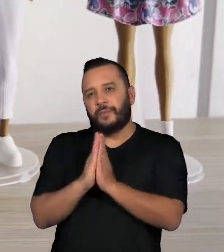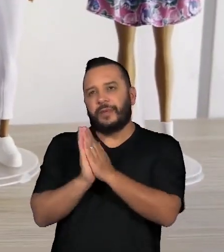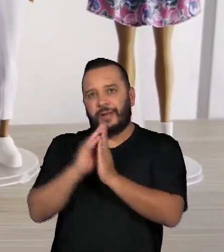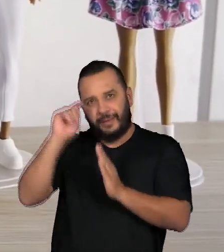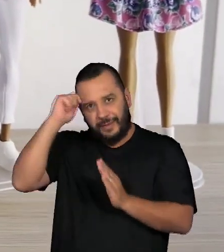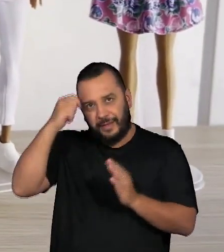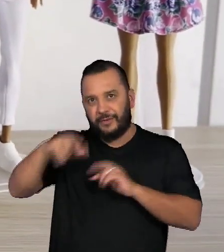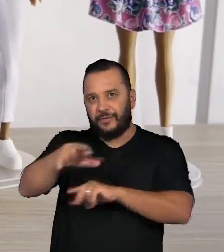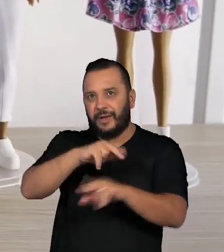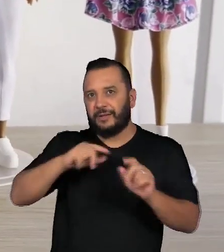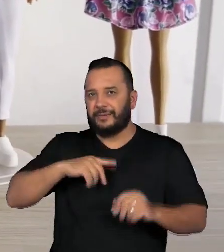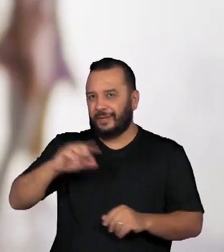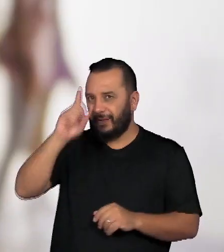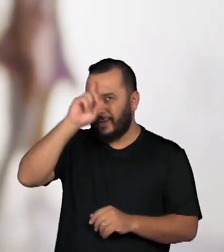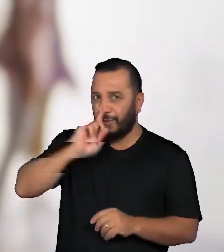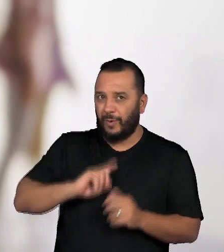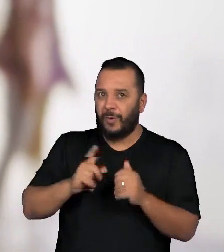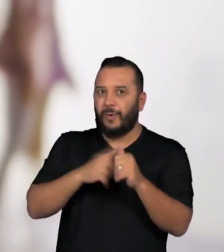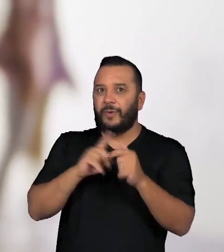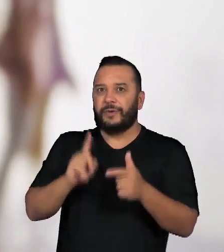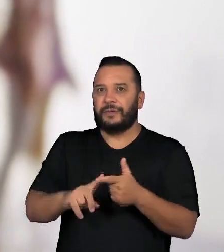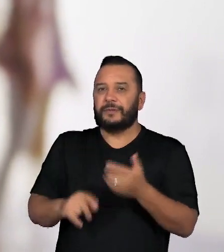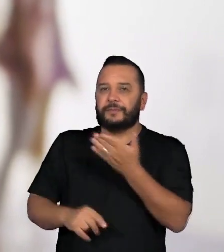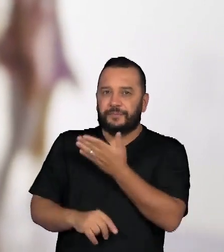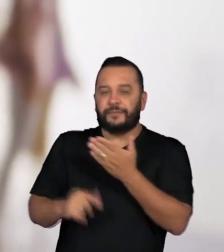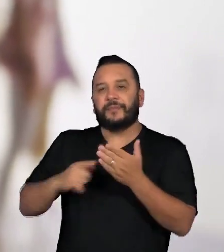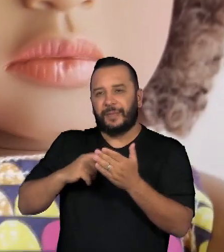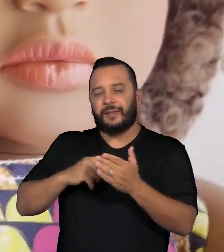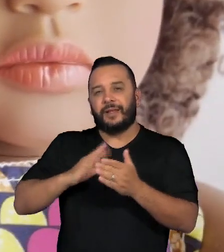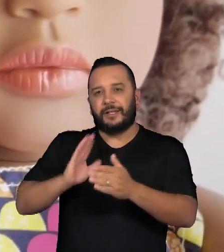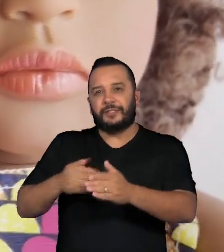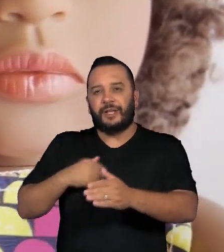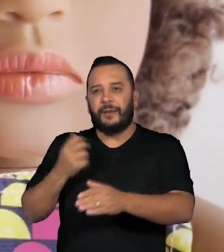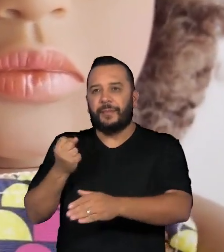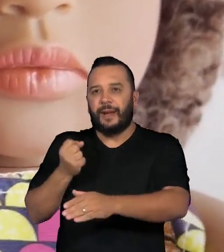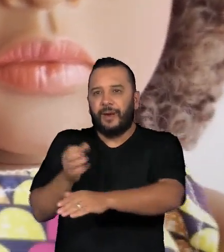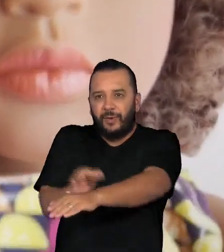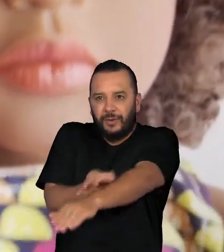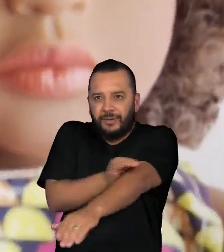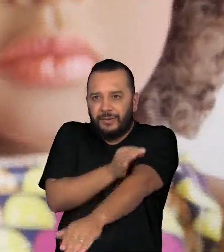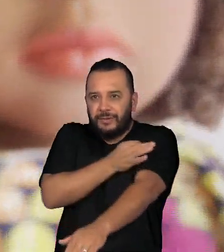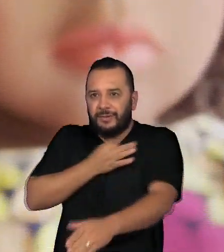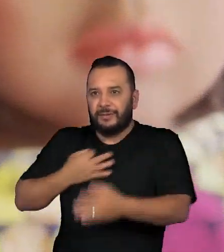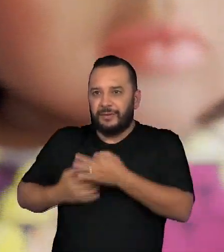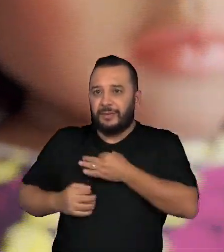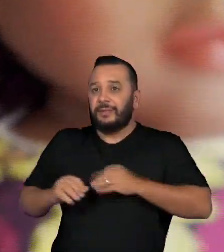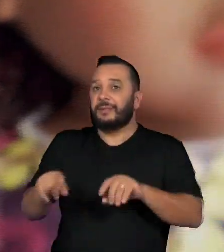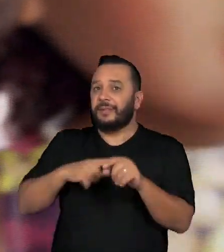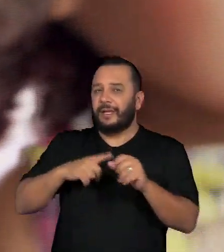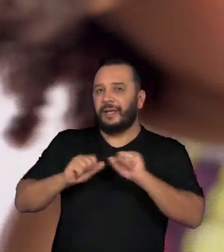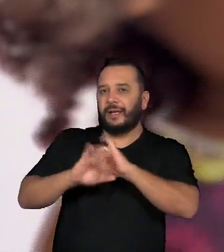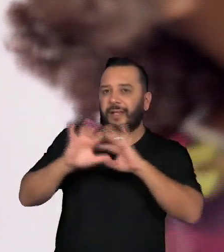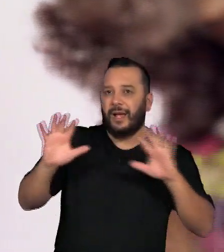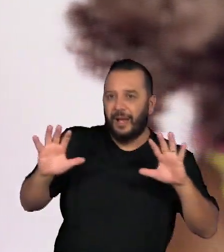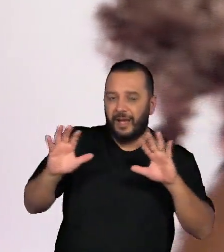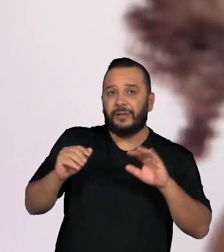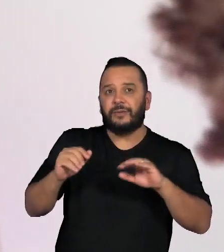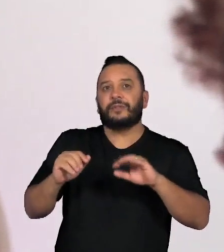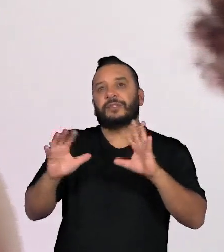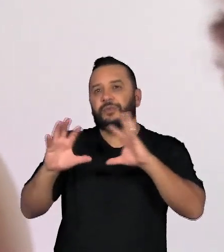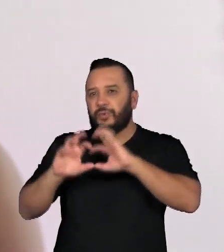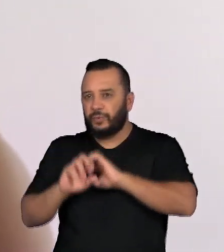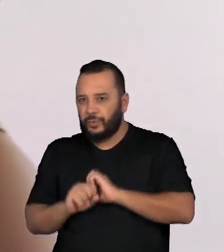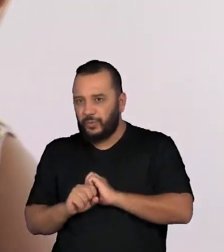com cabelo loiro, com vitiligo, com tom mais claro, com tom mais escuro, os bonecos altos,